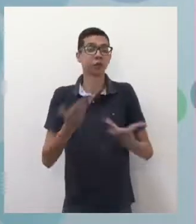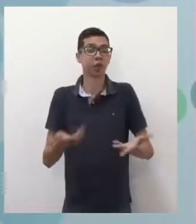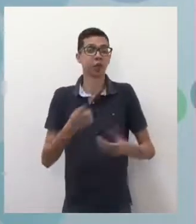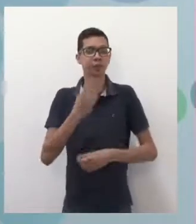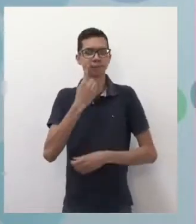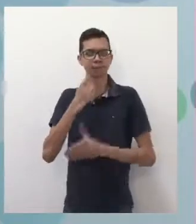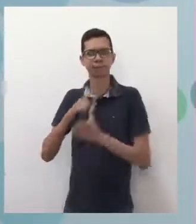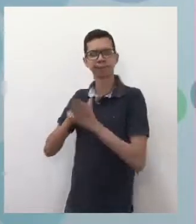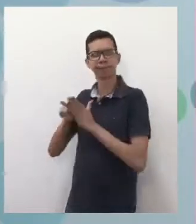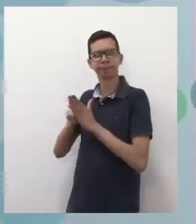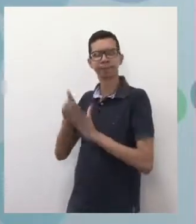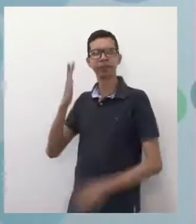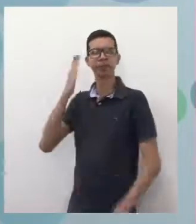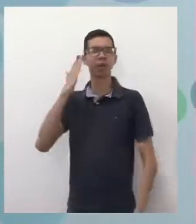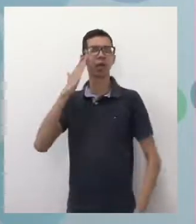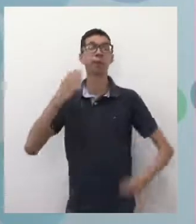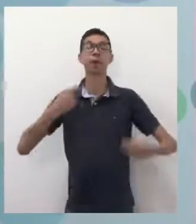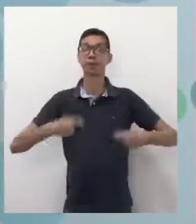Ó.